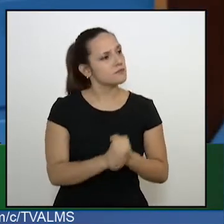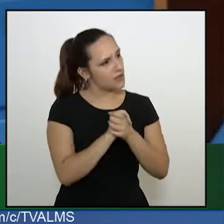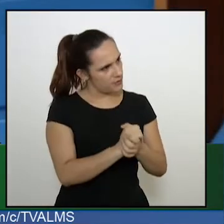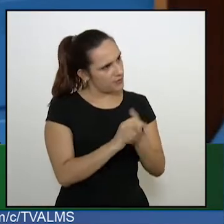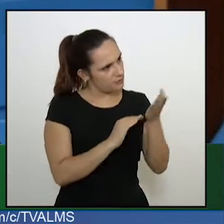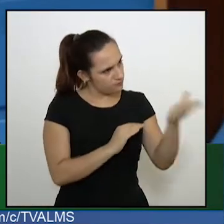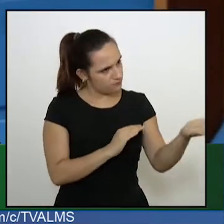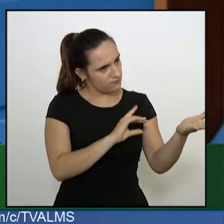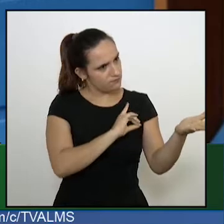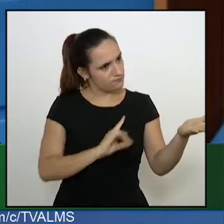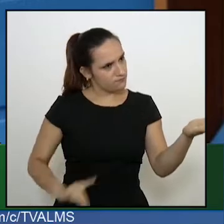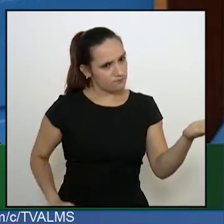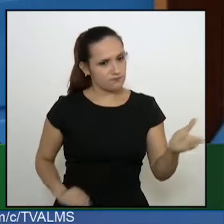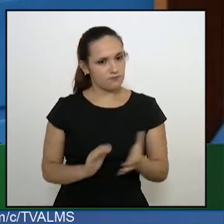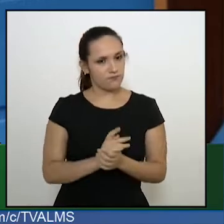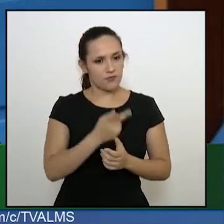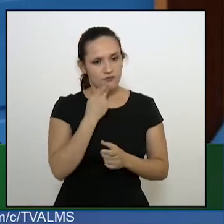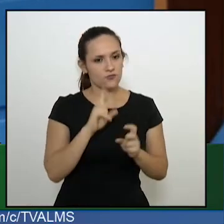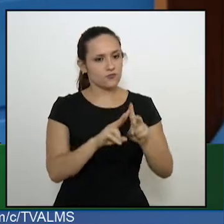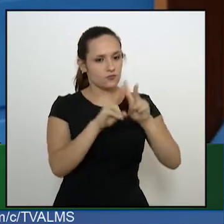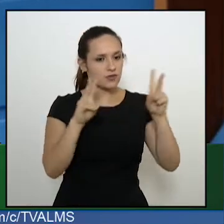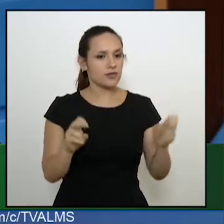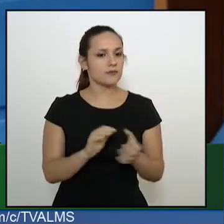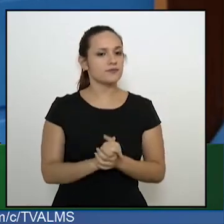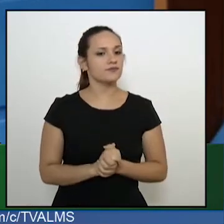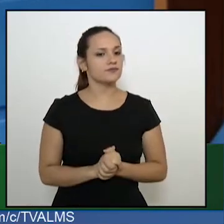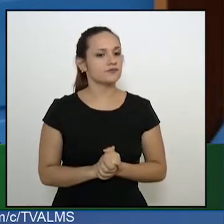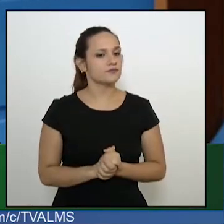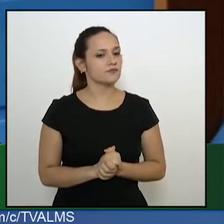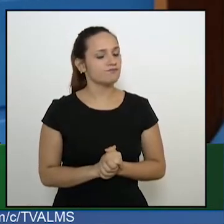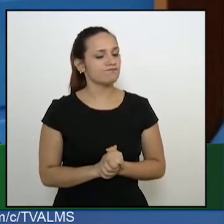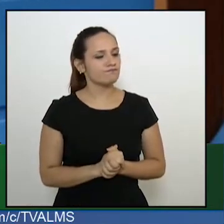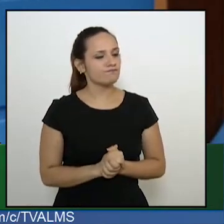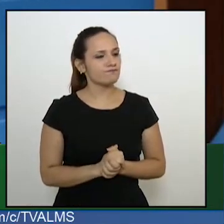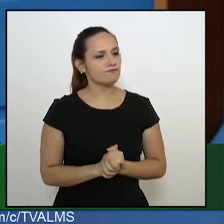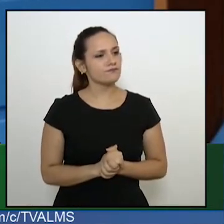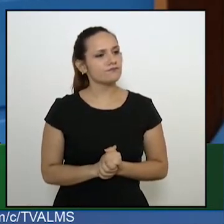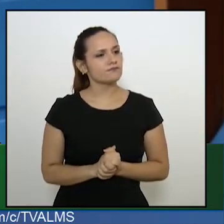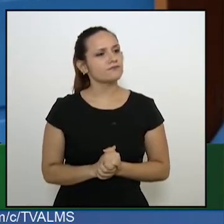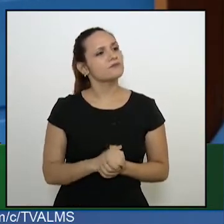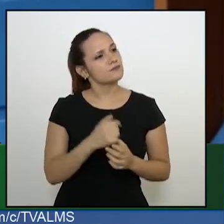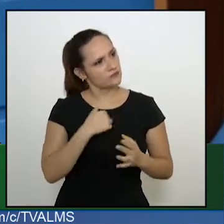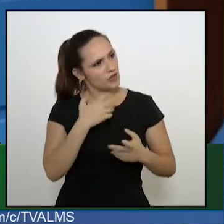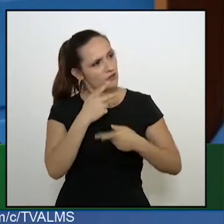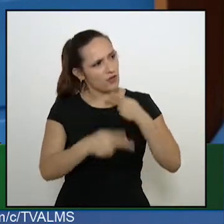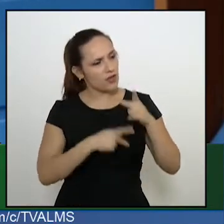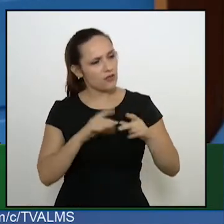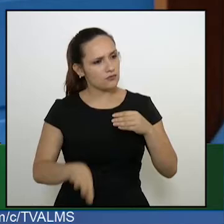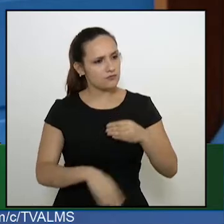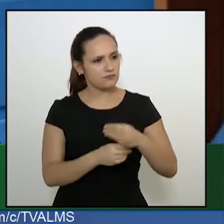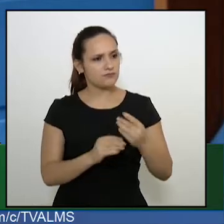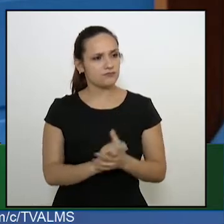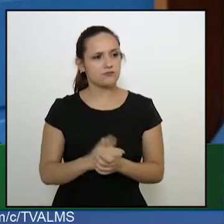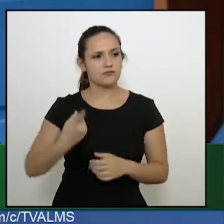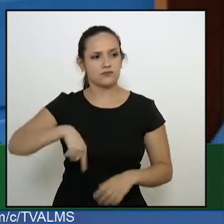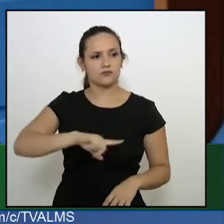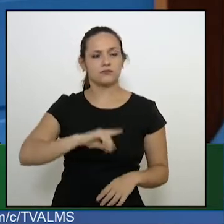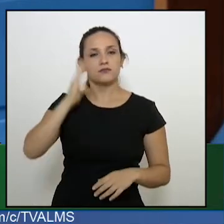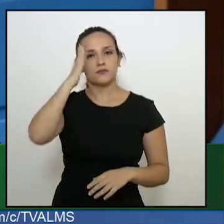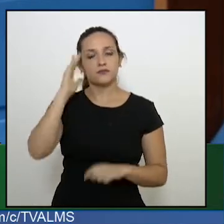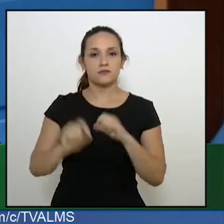Parabéns, nobre deputado, por tocar nesse assunto. E só para salientar, todos nós sabemos